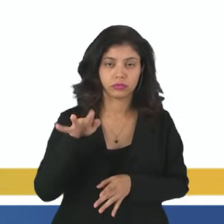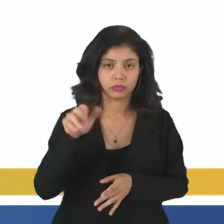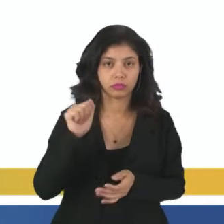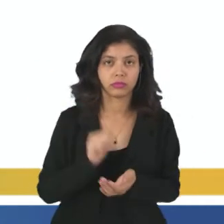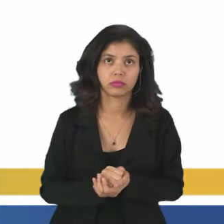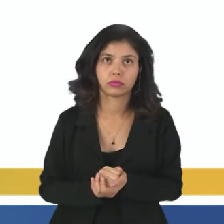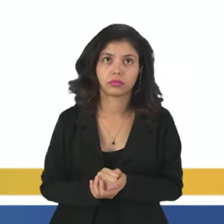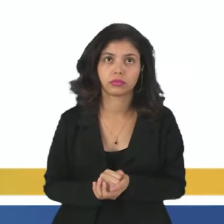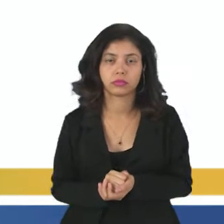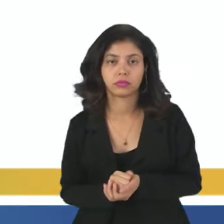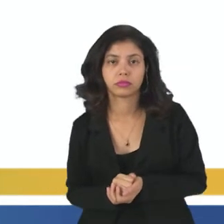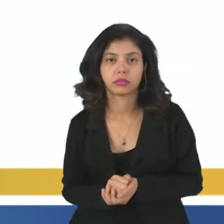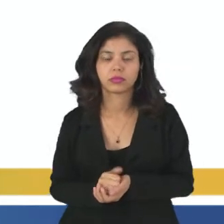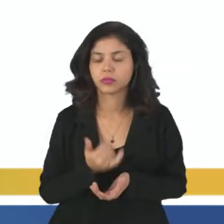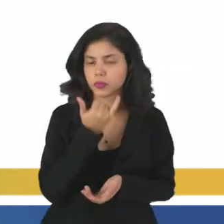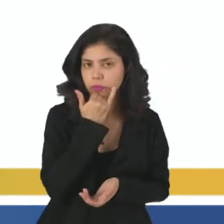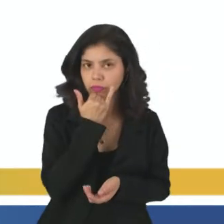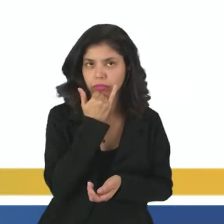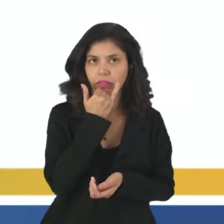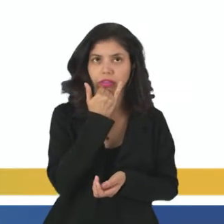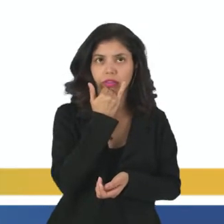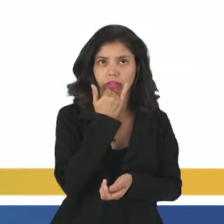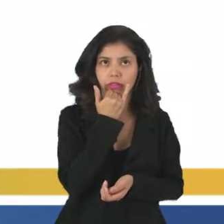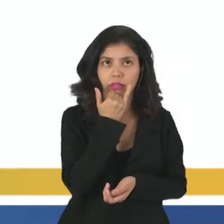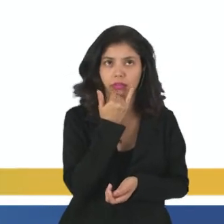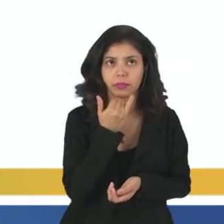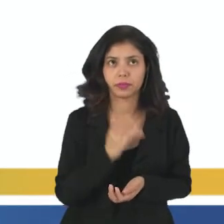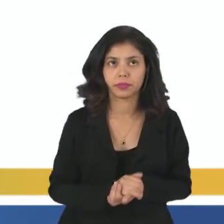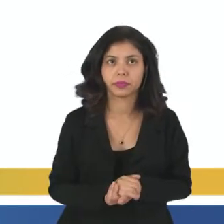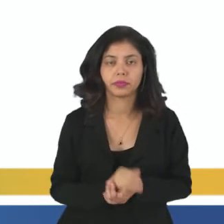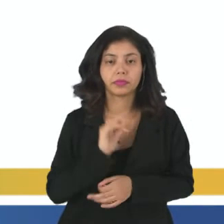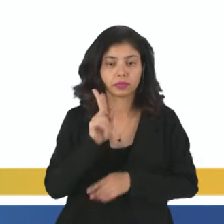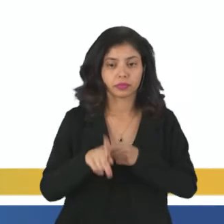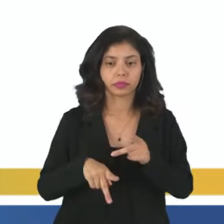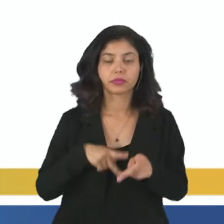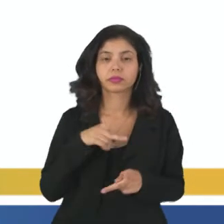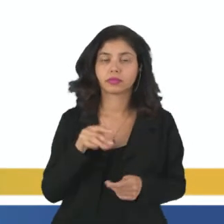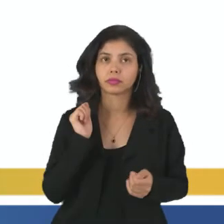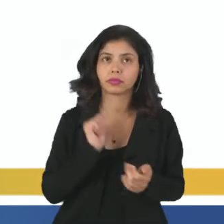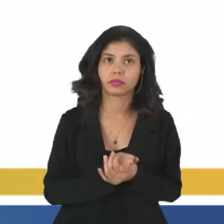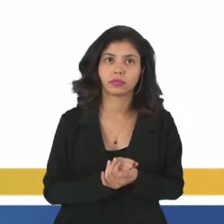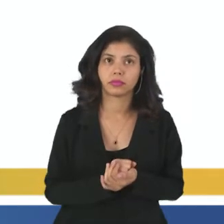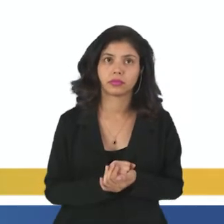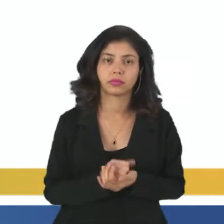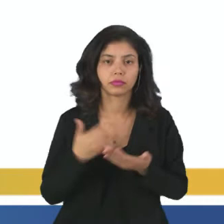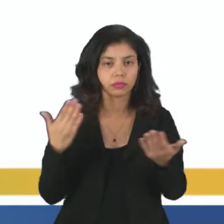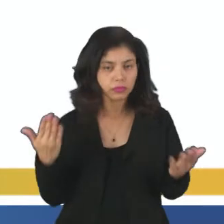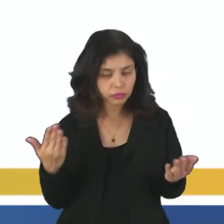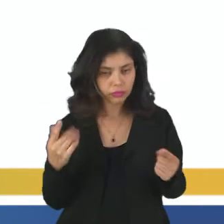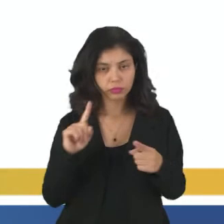para perdoar os pecados da população, dos ditos servos,